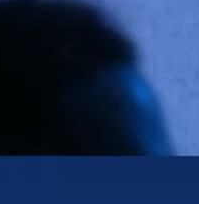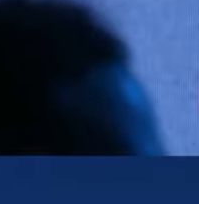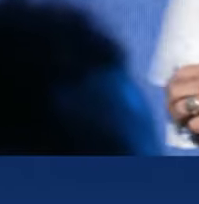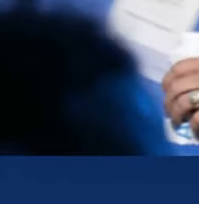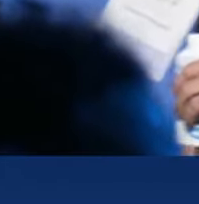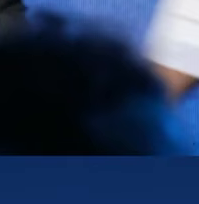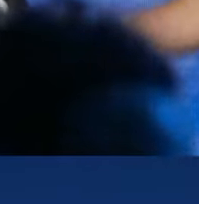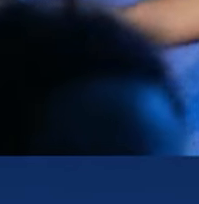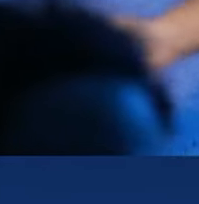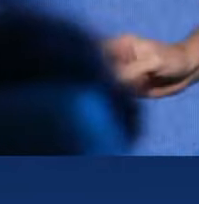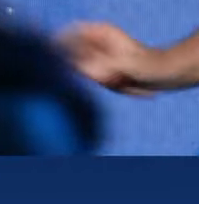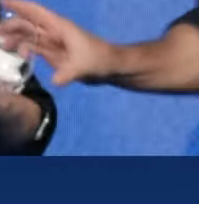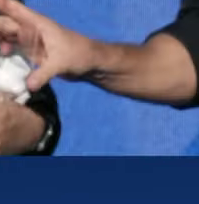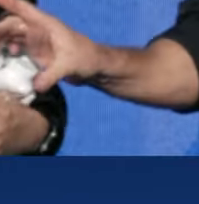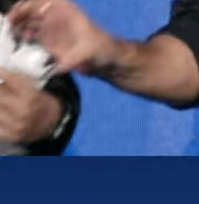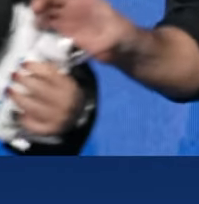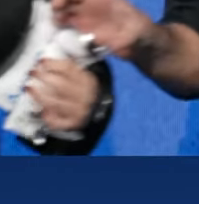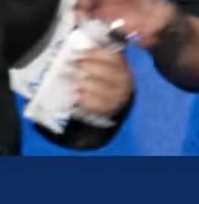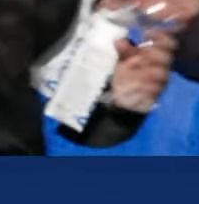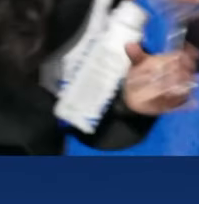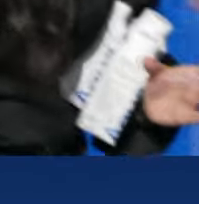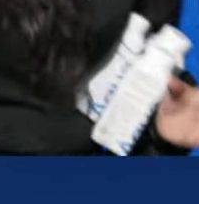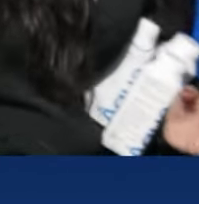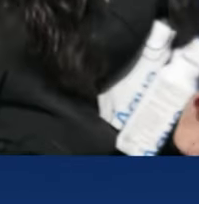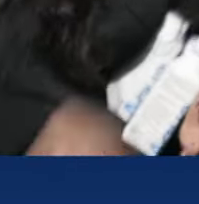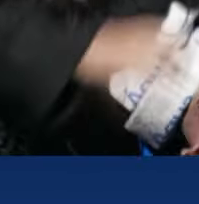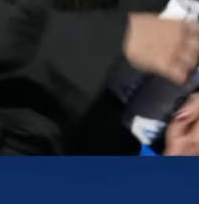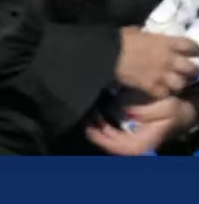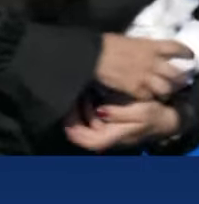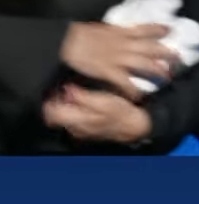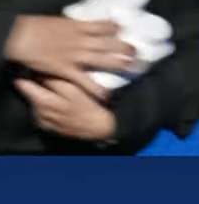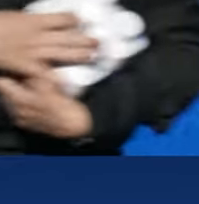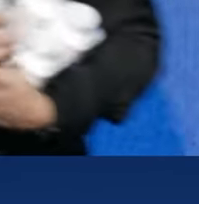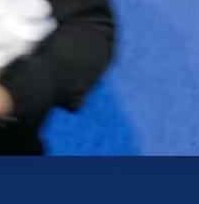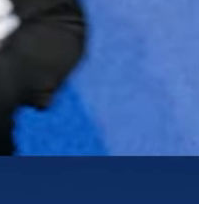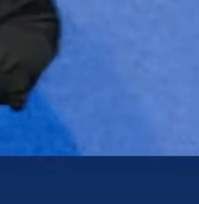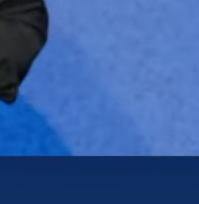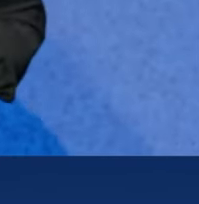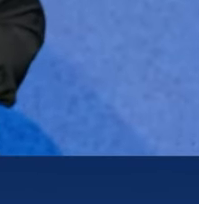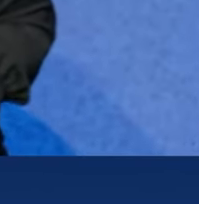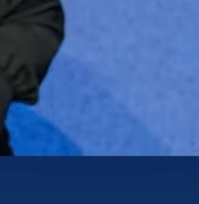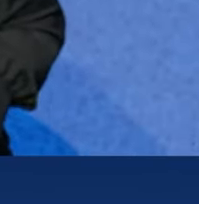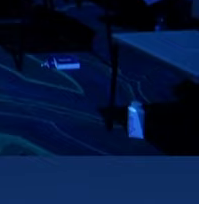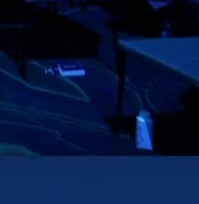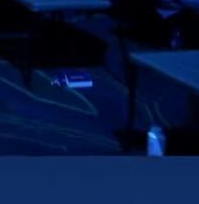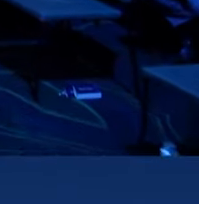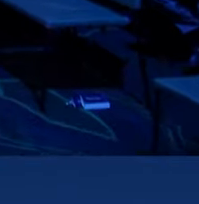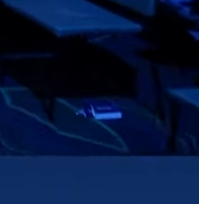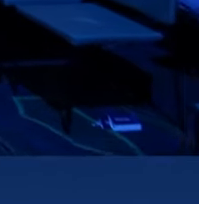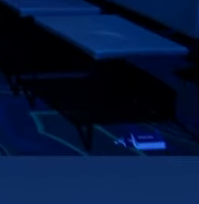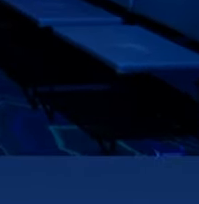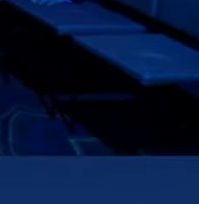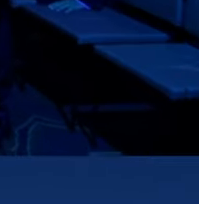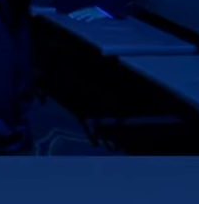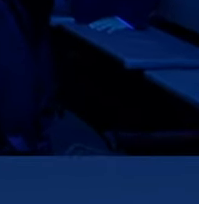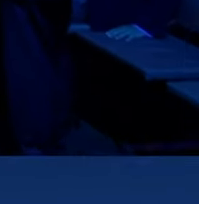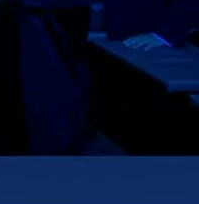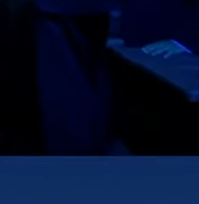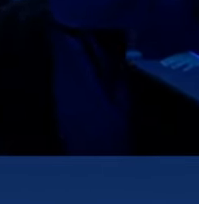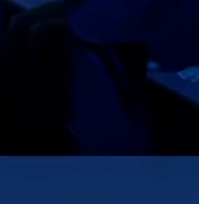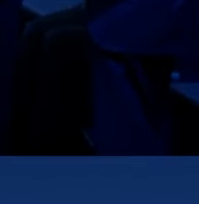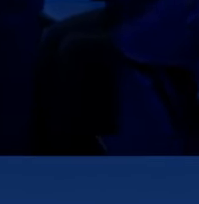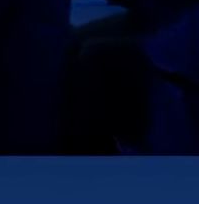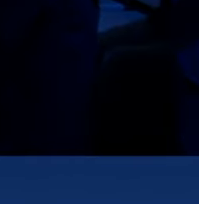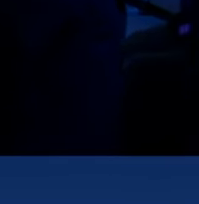começando com a luí Helena Trajano né presidente do conselho do Magazine luí o Rafael S do grupo alos e a